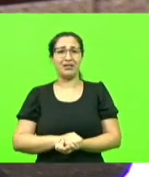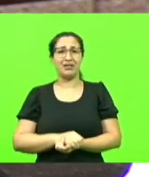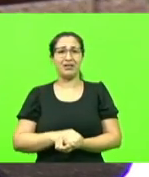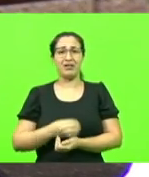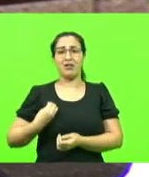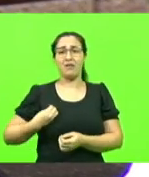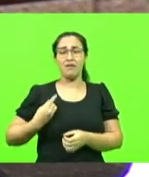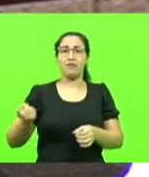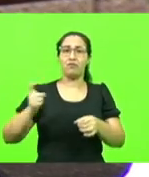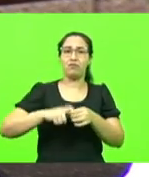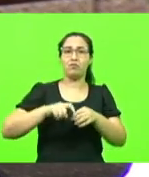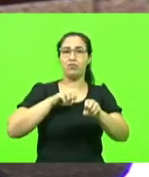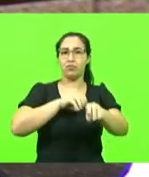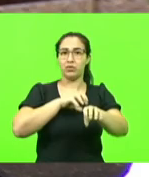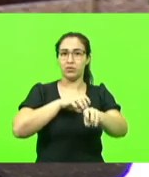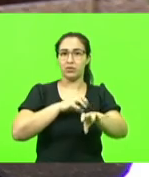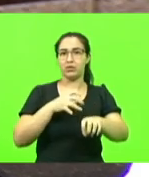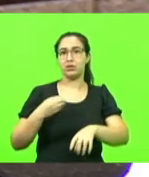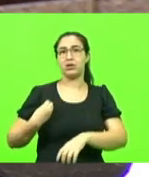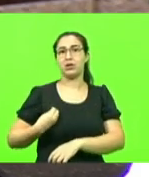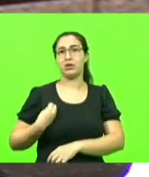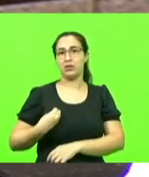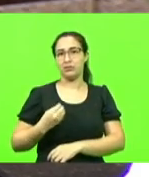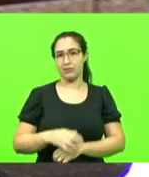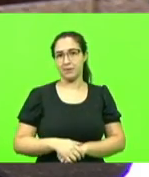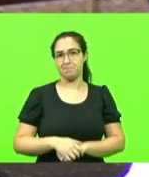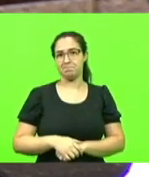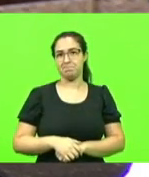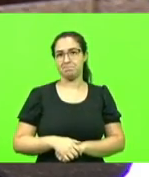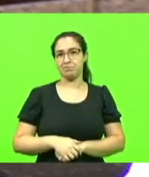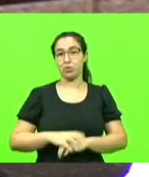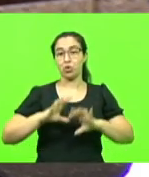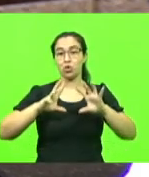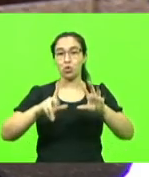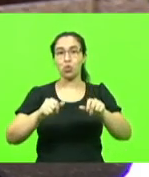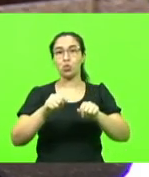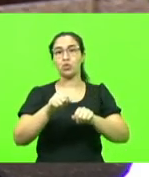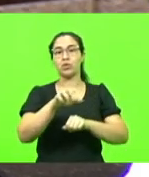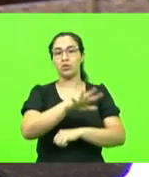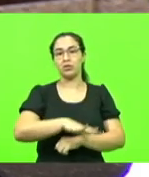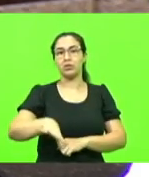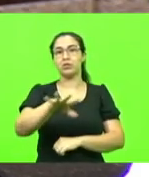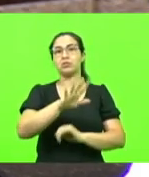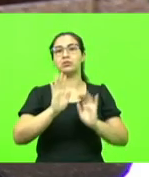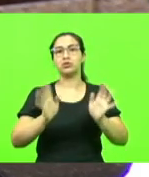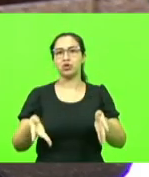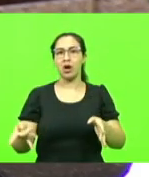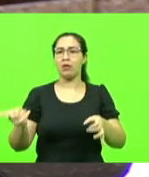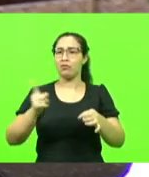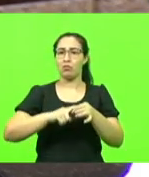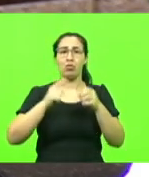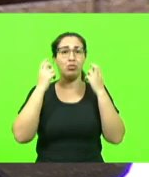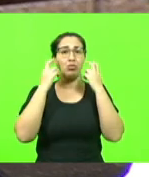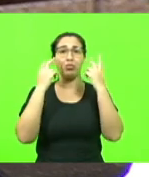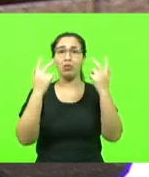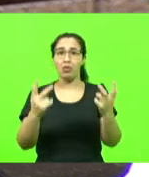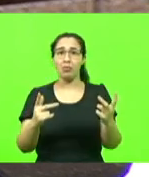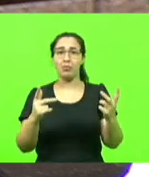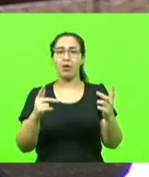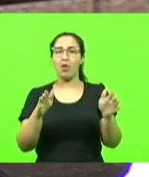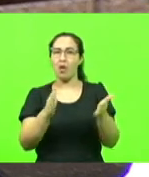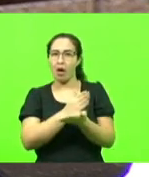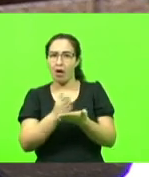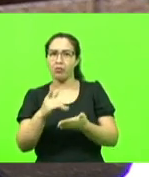presenciais, a retornarem presencialmente, enquanto toda a sociedade já retornou à normalidade possível. Eu